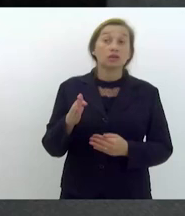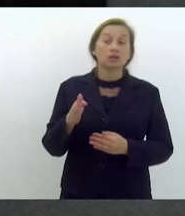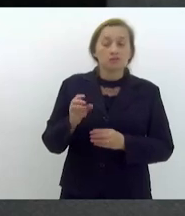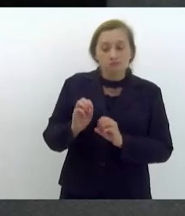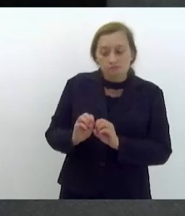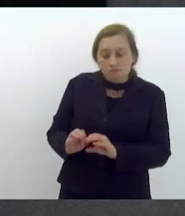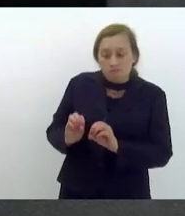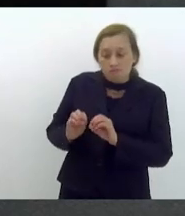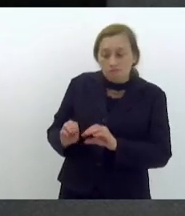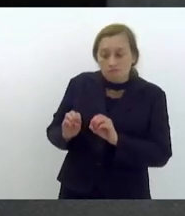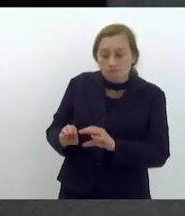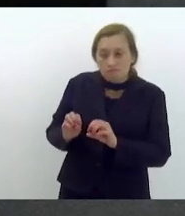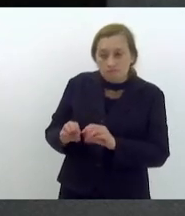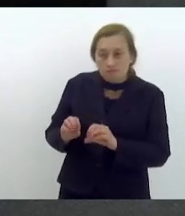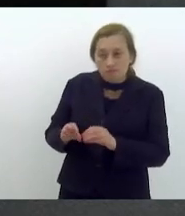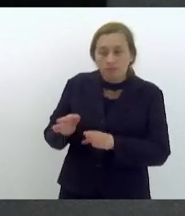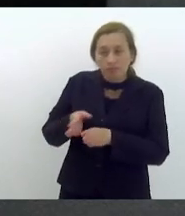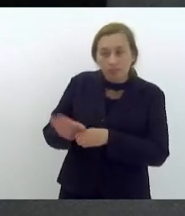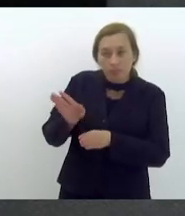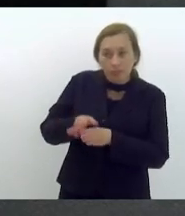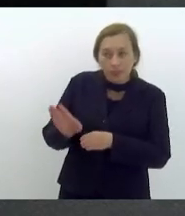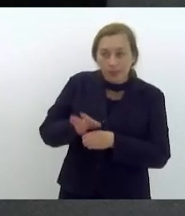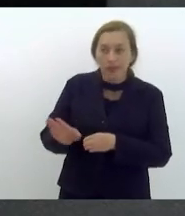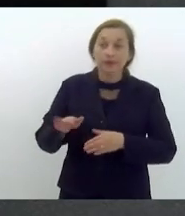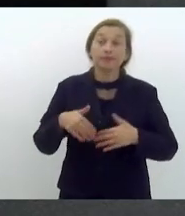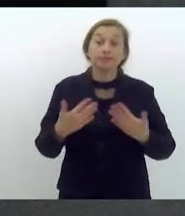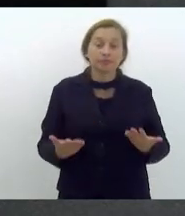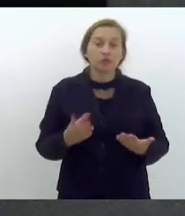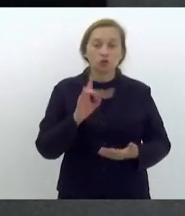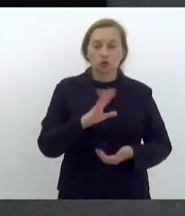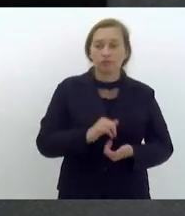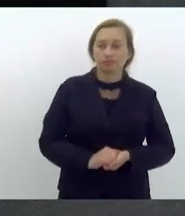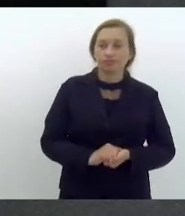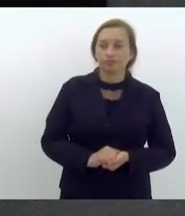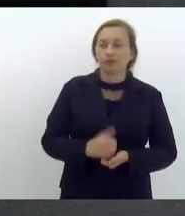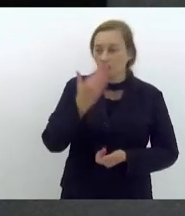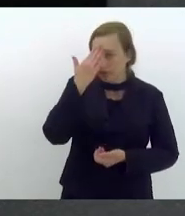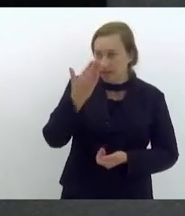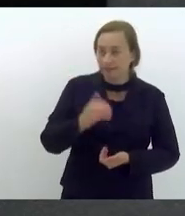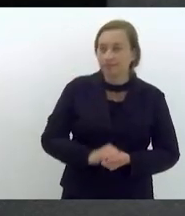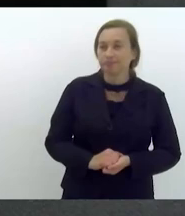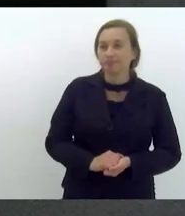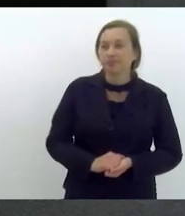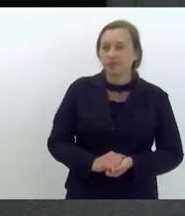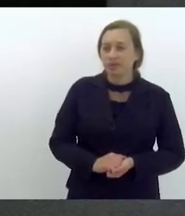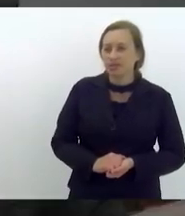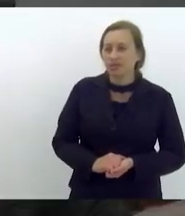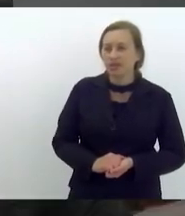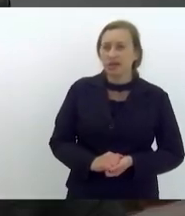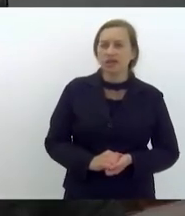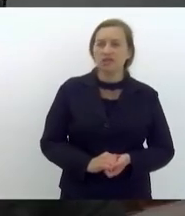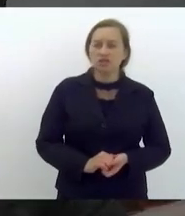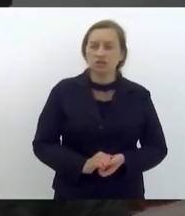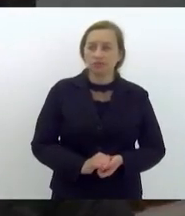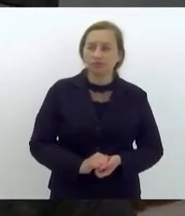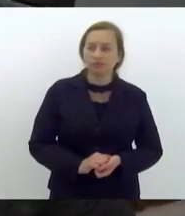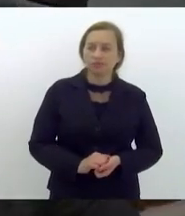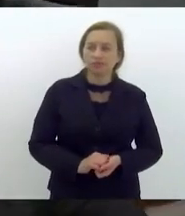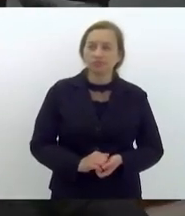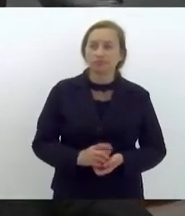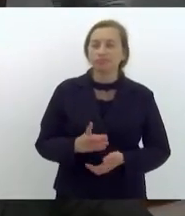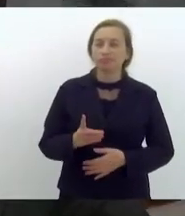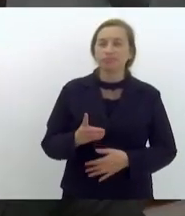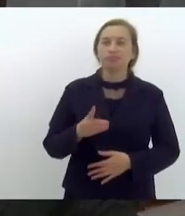educação esta boa orientação Então é só isso tá muito obrigado deputada